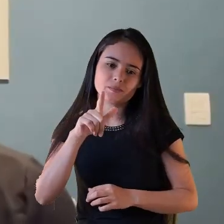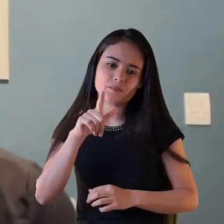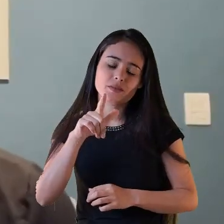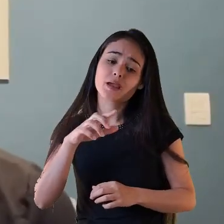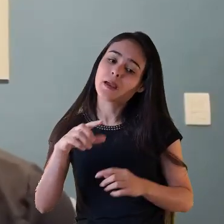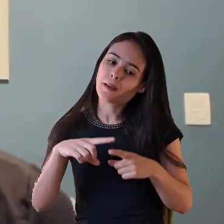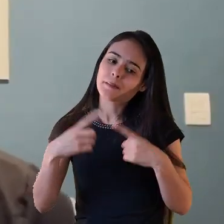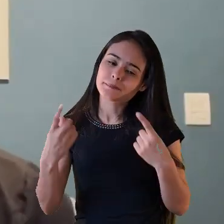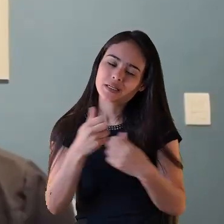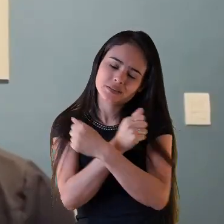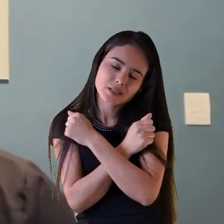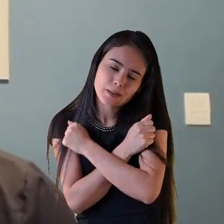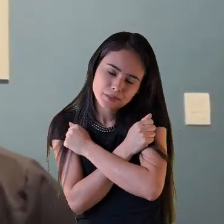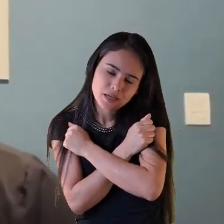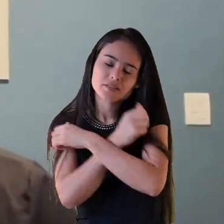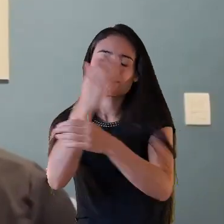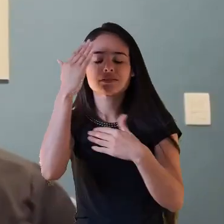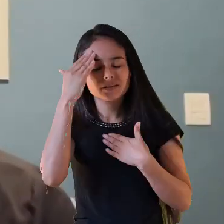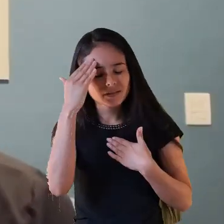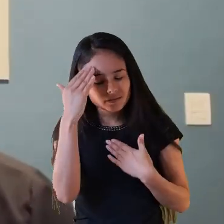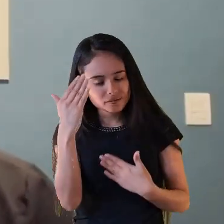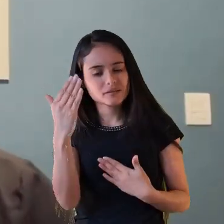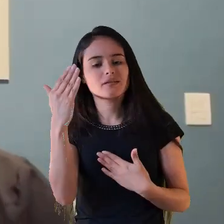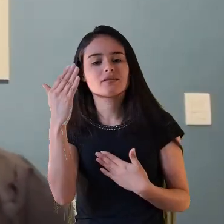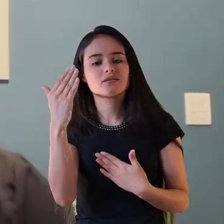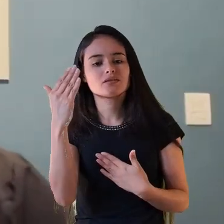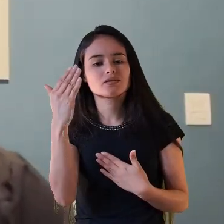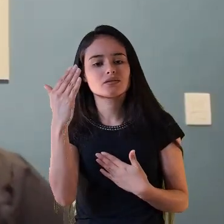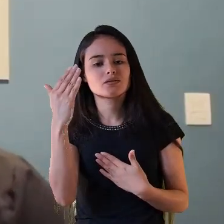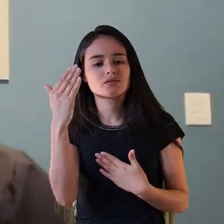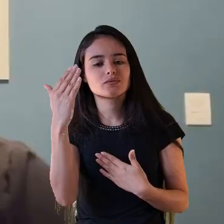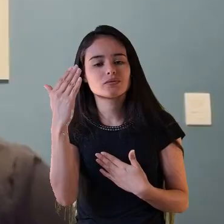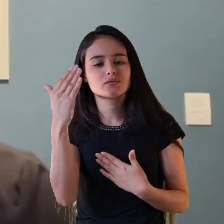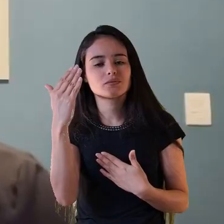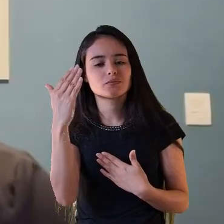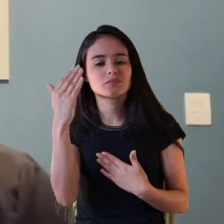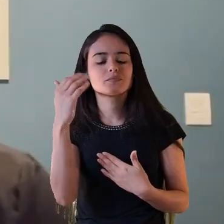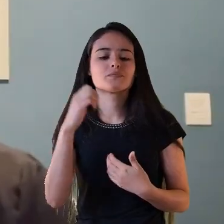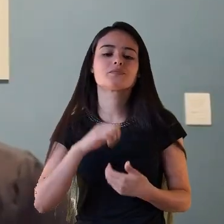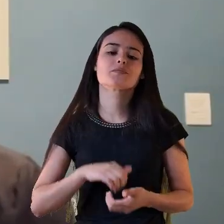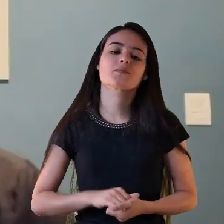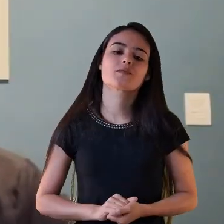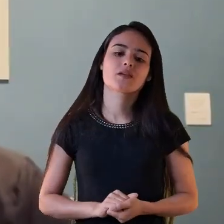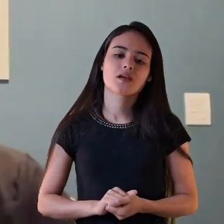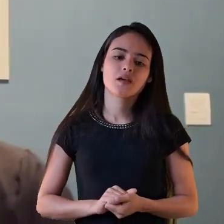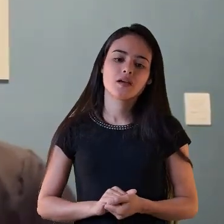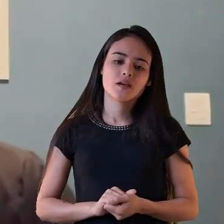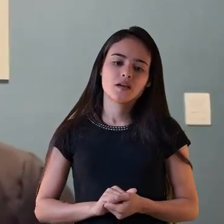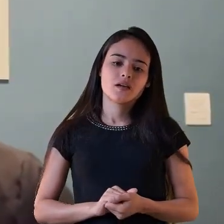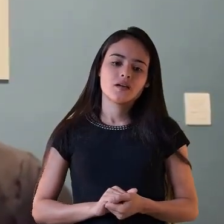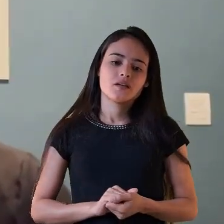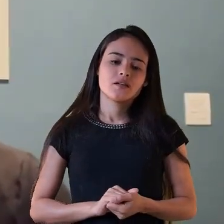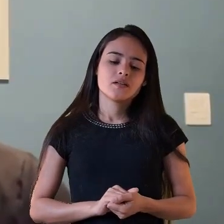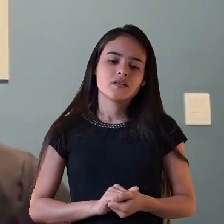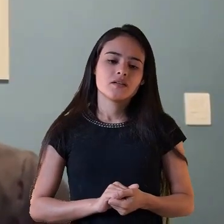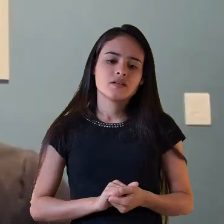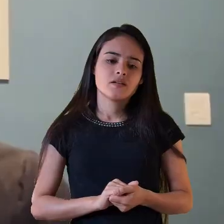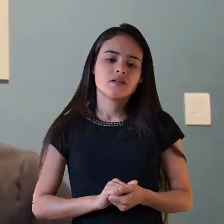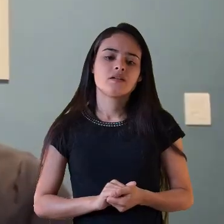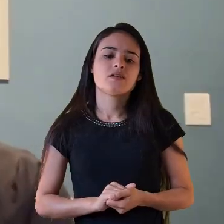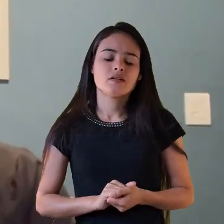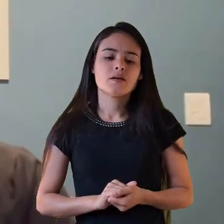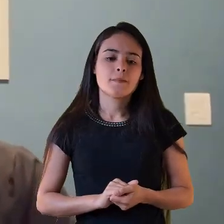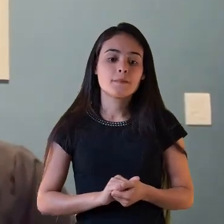meu agradecimento nesse lugar, no lugar de um escritor totalmente iniciante, mas alguém